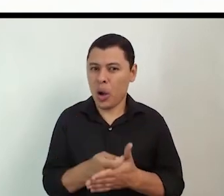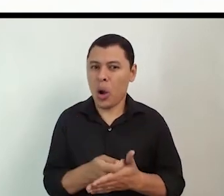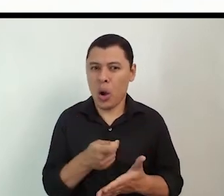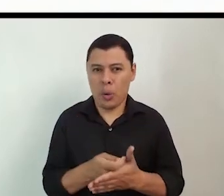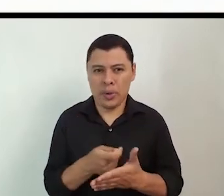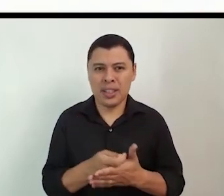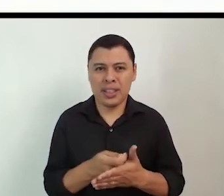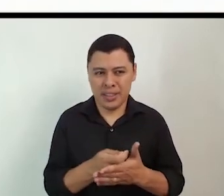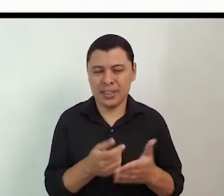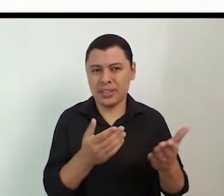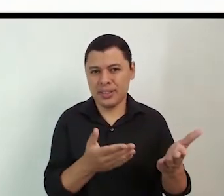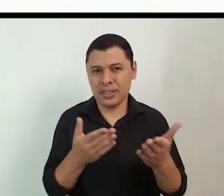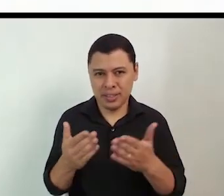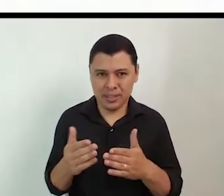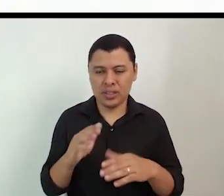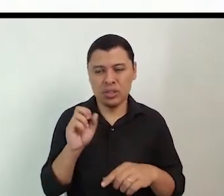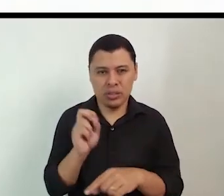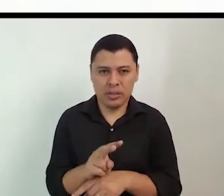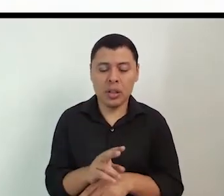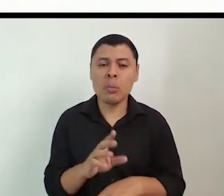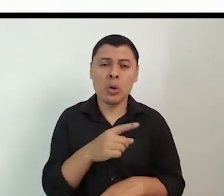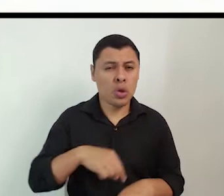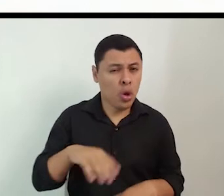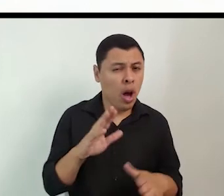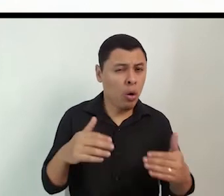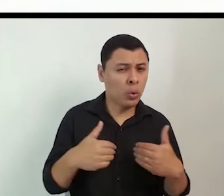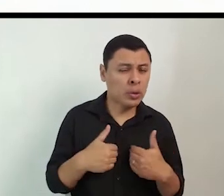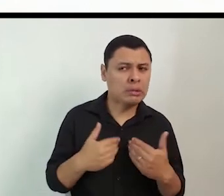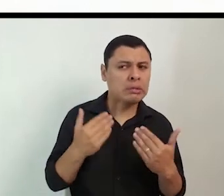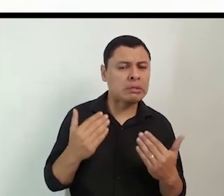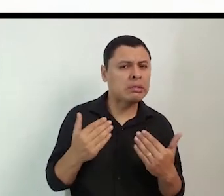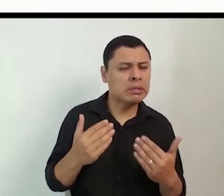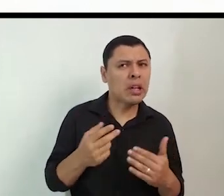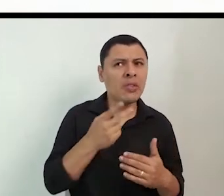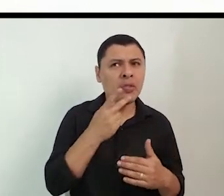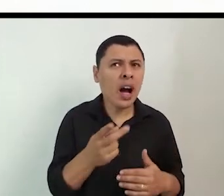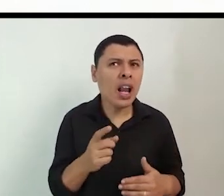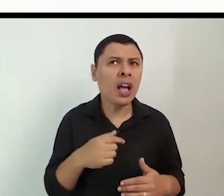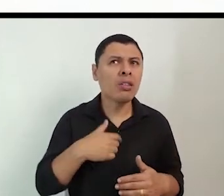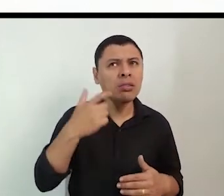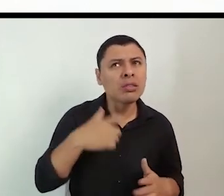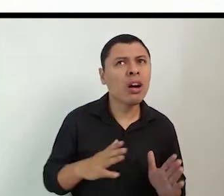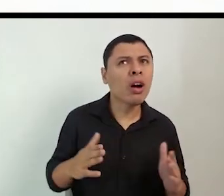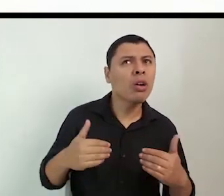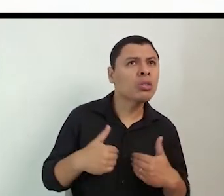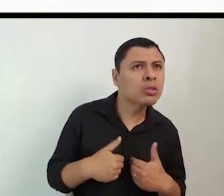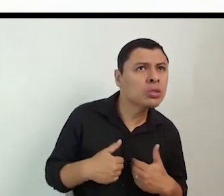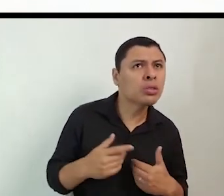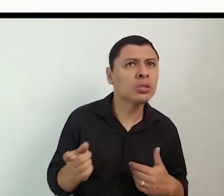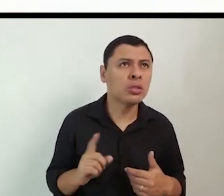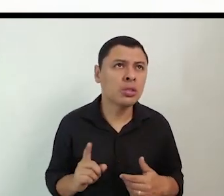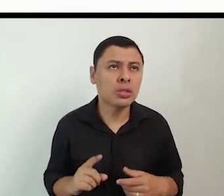quando somos autistas, a gente fica muito com o pé atrás em divulgar ou não se a gente é autista, tanto antes